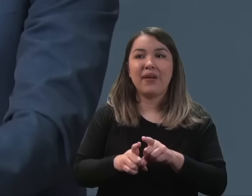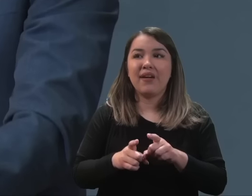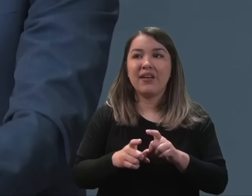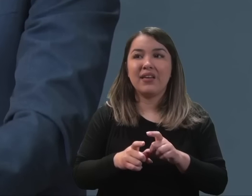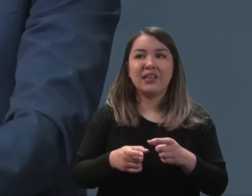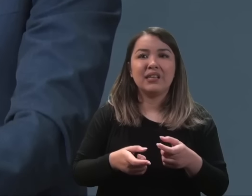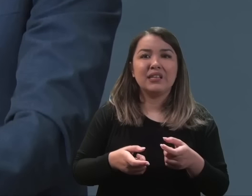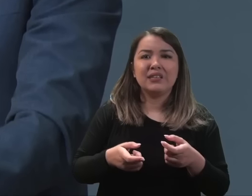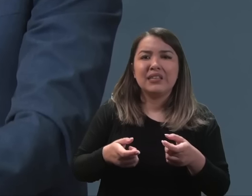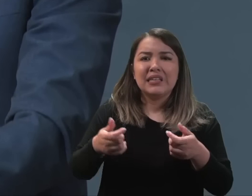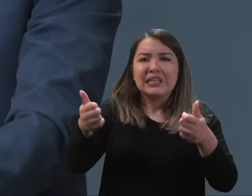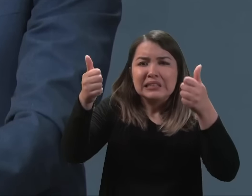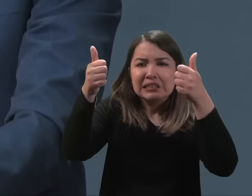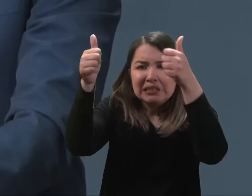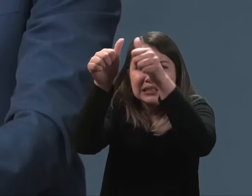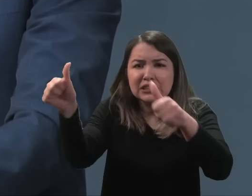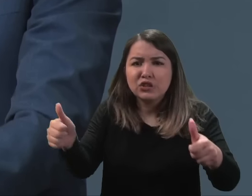idolatria